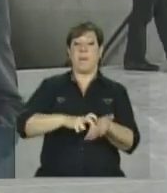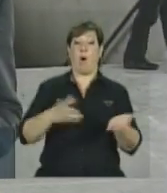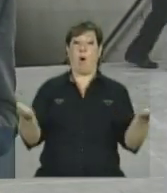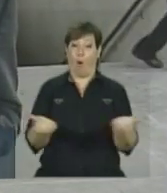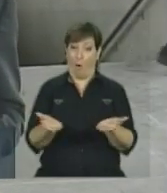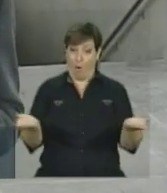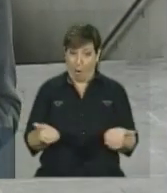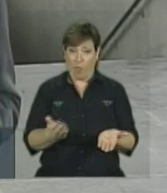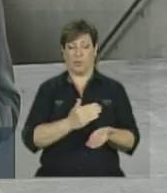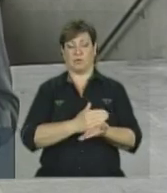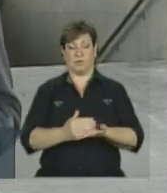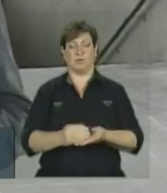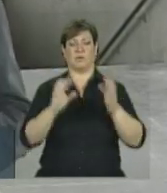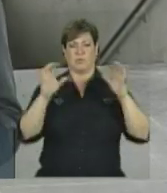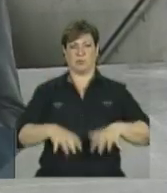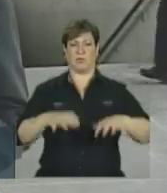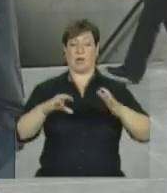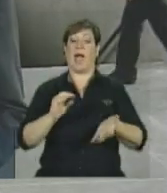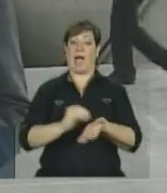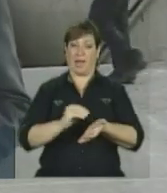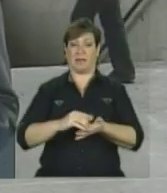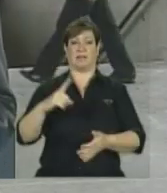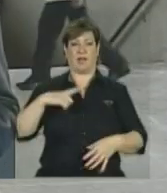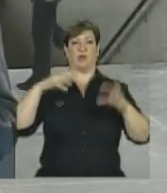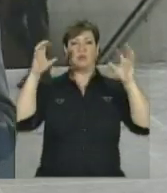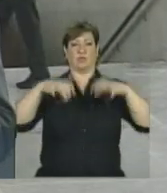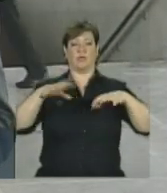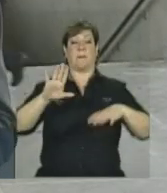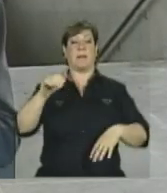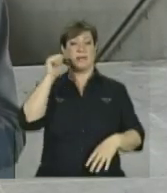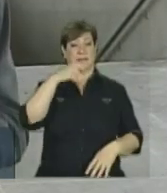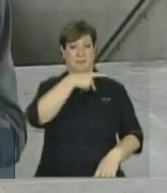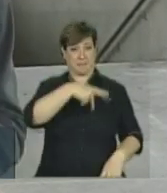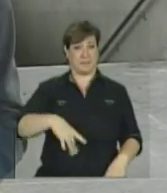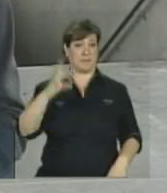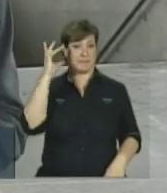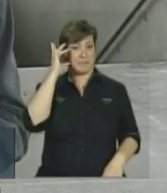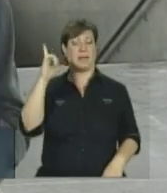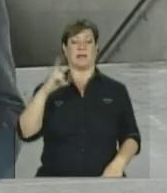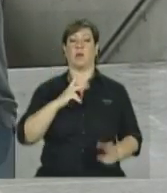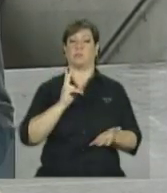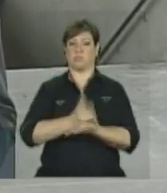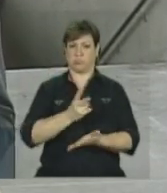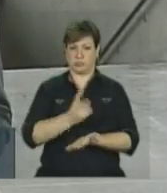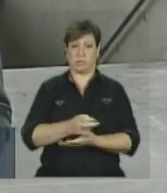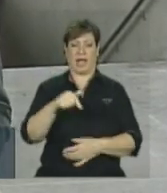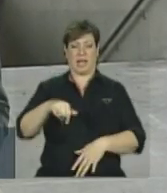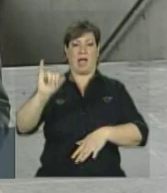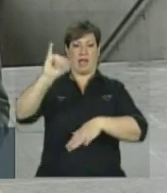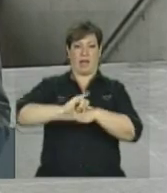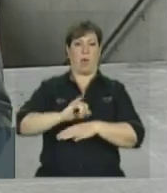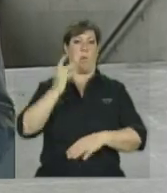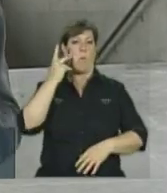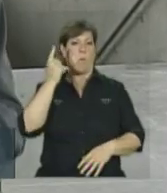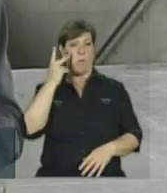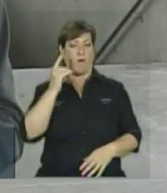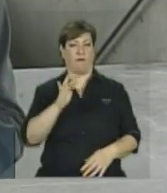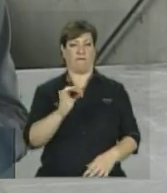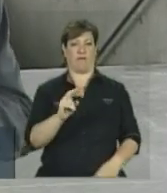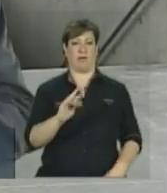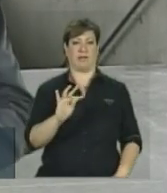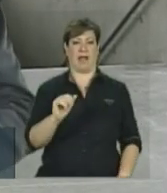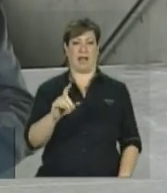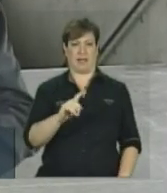manhã. Ainda está chovendo, mas a agenda da presidenta Dilma Rousseff está mantida aqui na capital cearense. E o